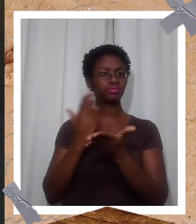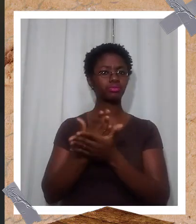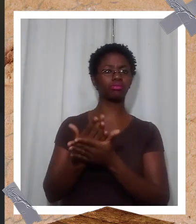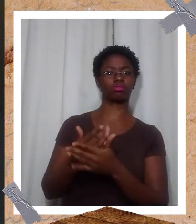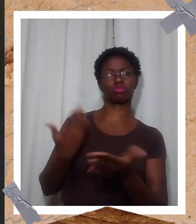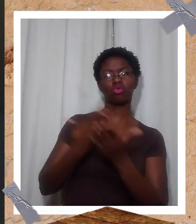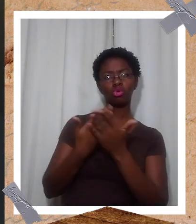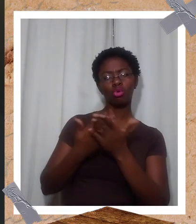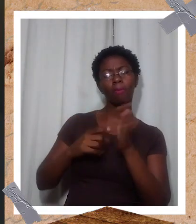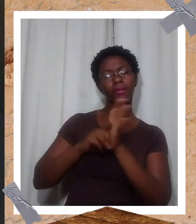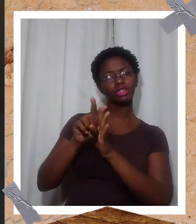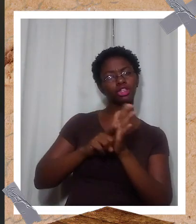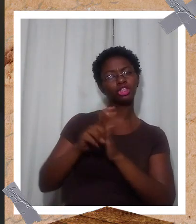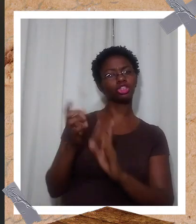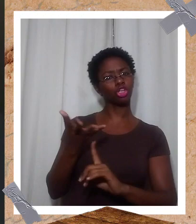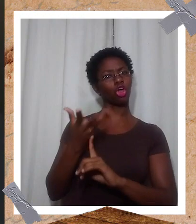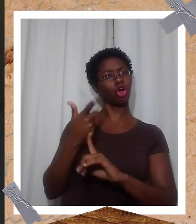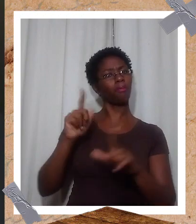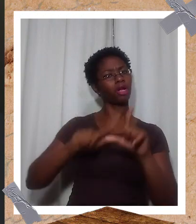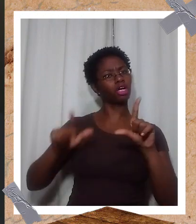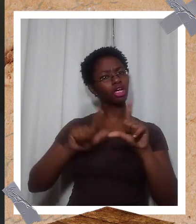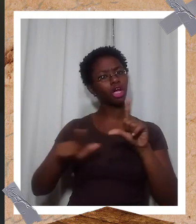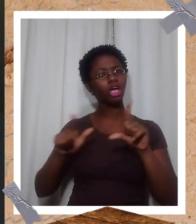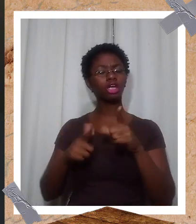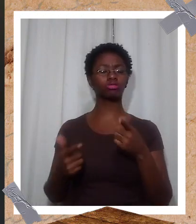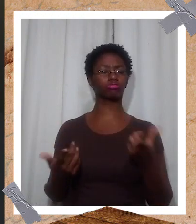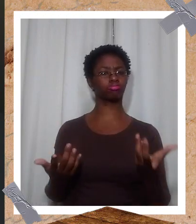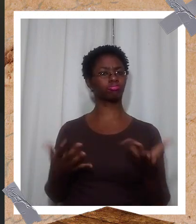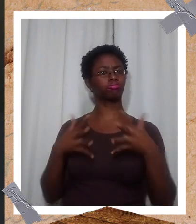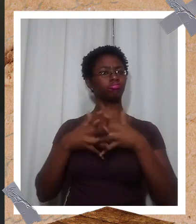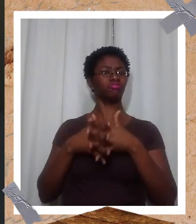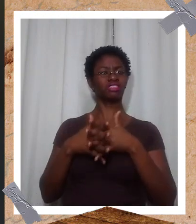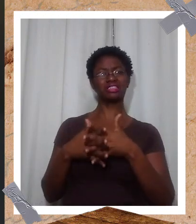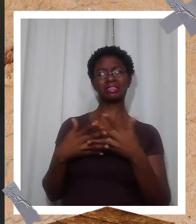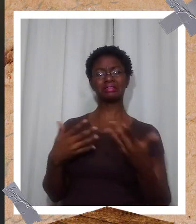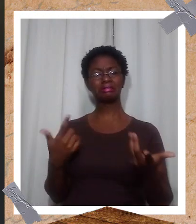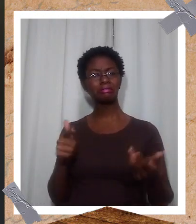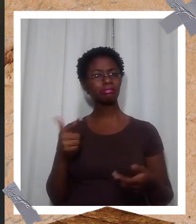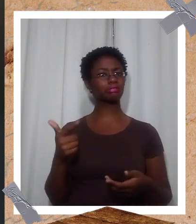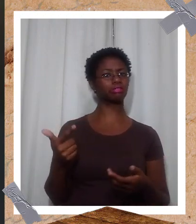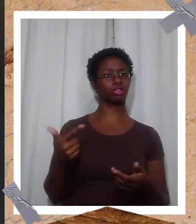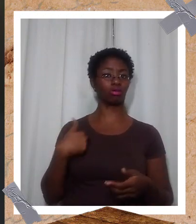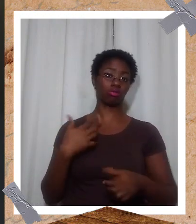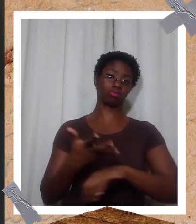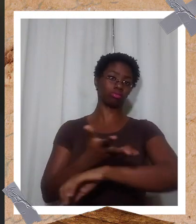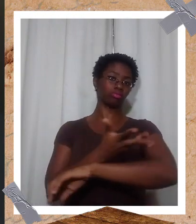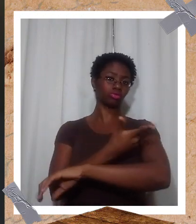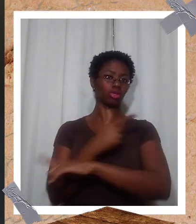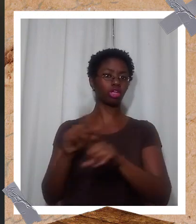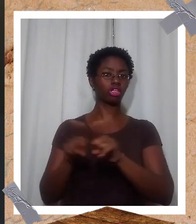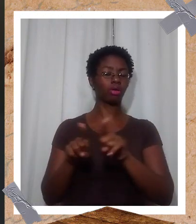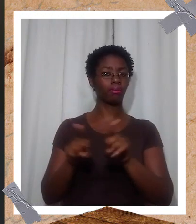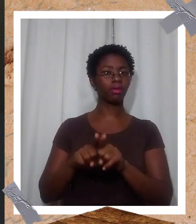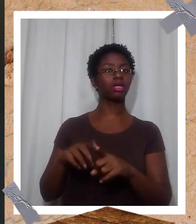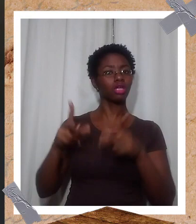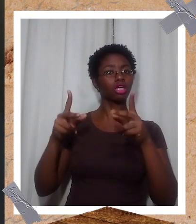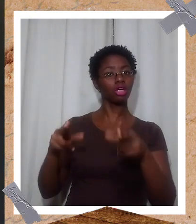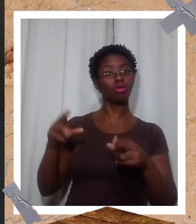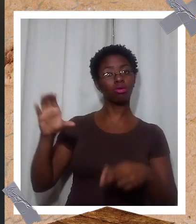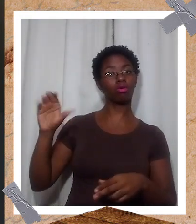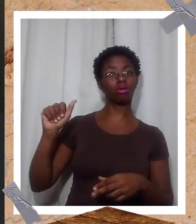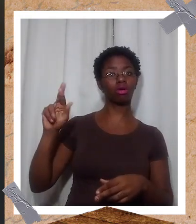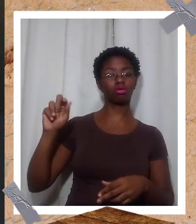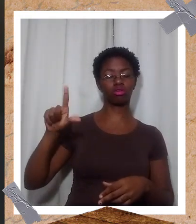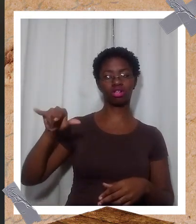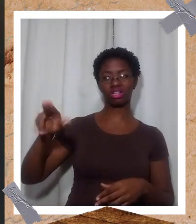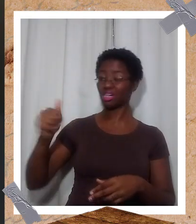obras literárias. E como eu sonhei bastante, e como Carolina também eu lutei bastante